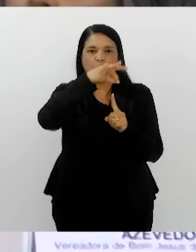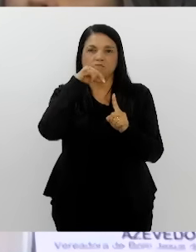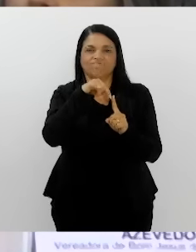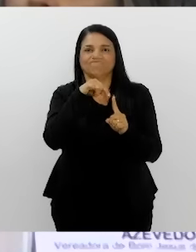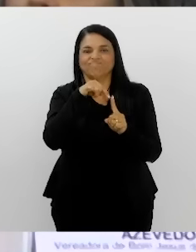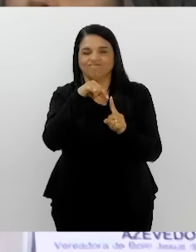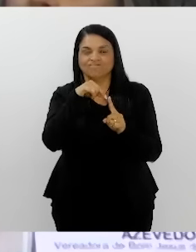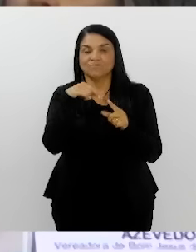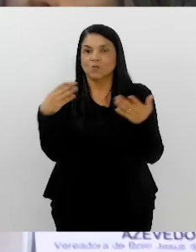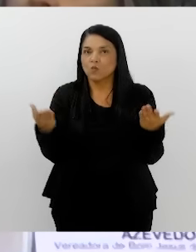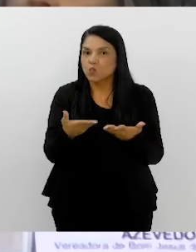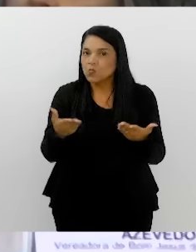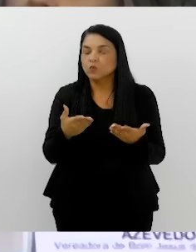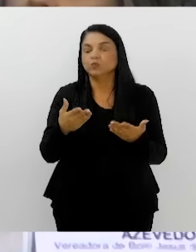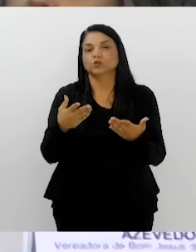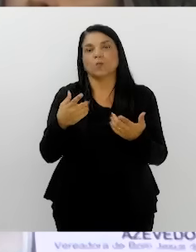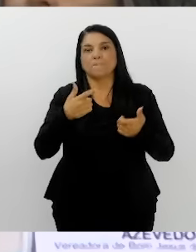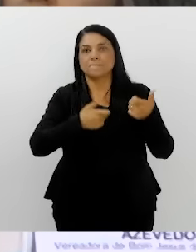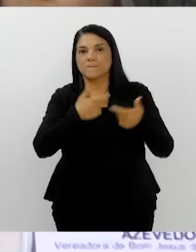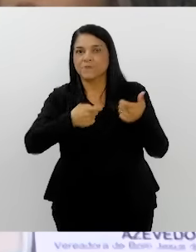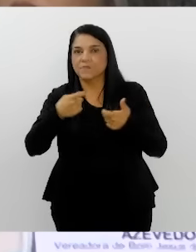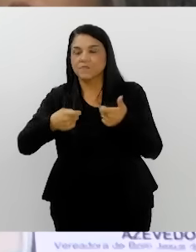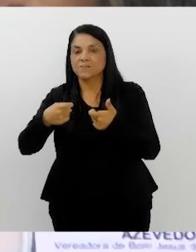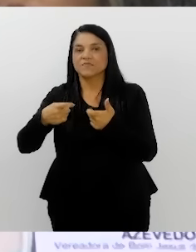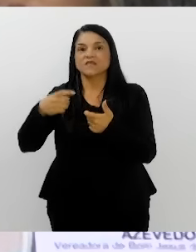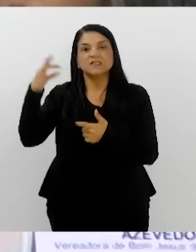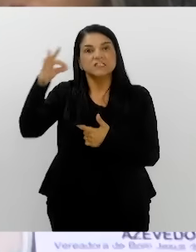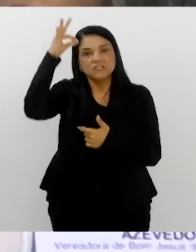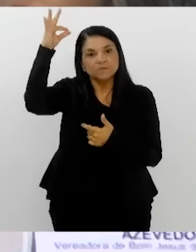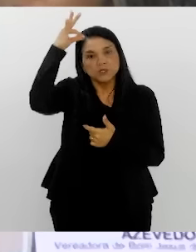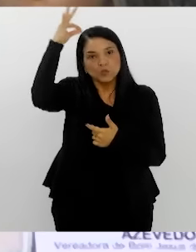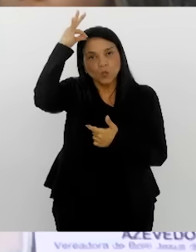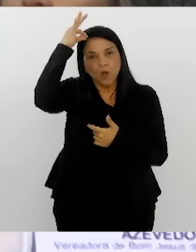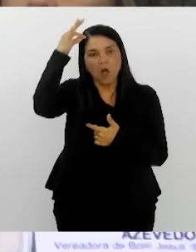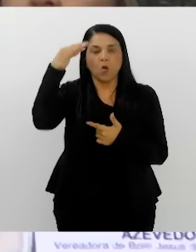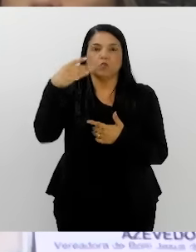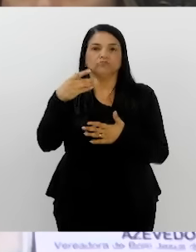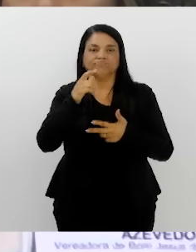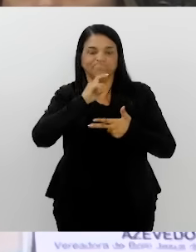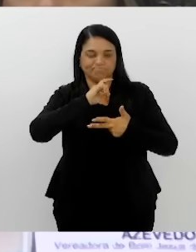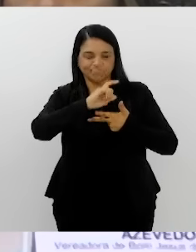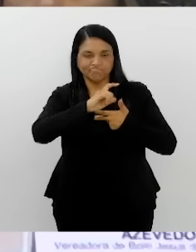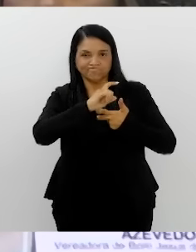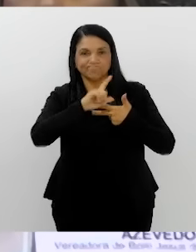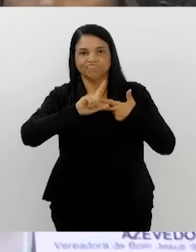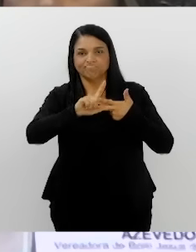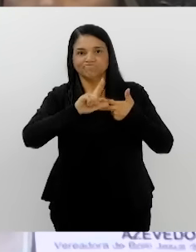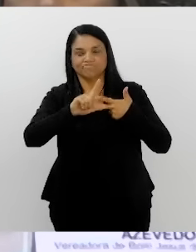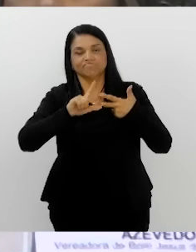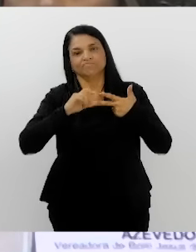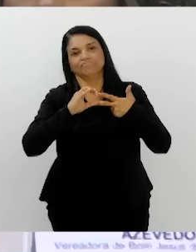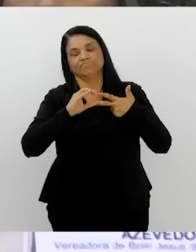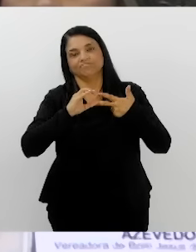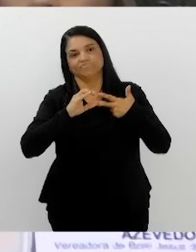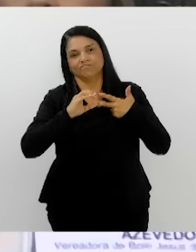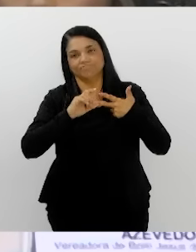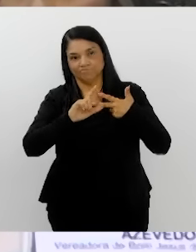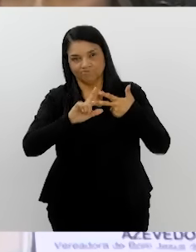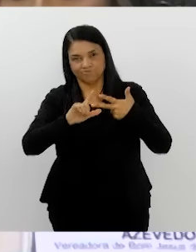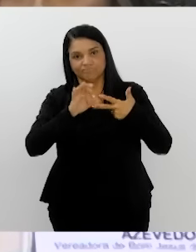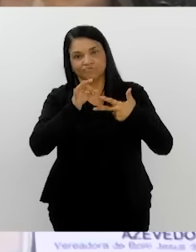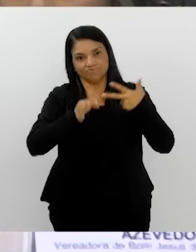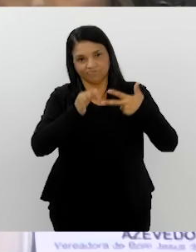travamos uma batalha espiritual, seja no plano federal, estadual, municipal. É isso que nós estamos vivendo, é isso que o Monsenhor